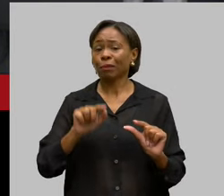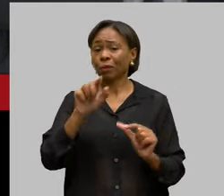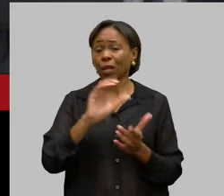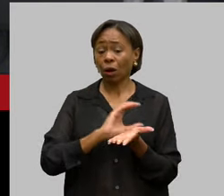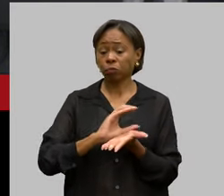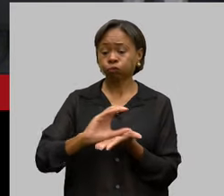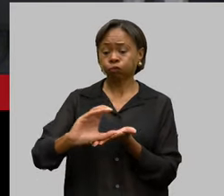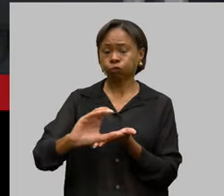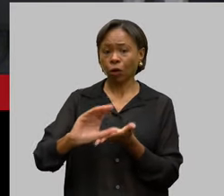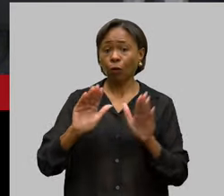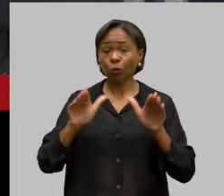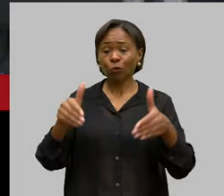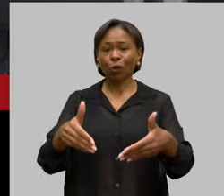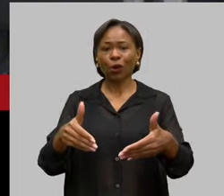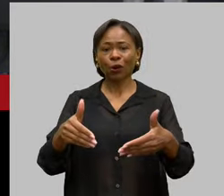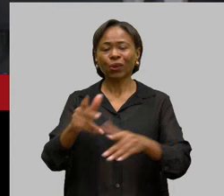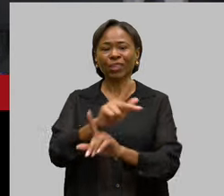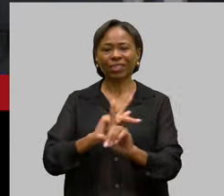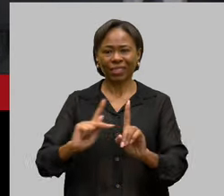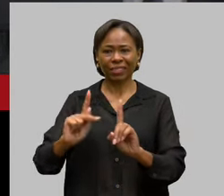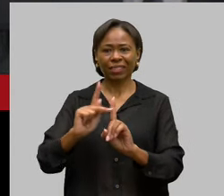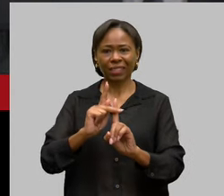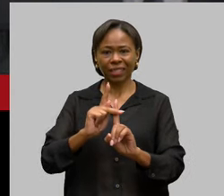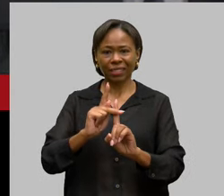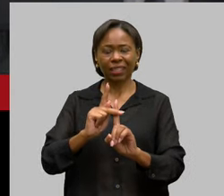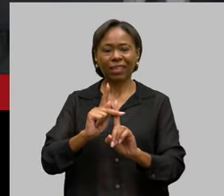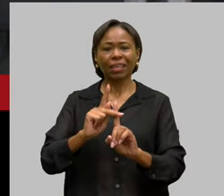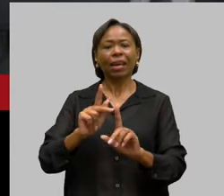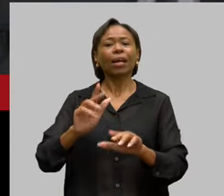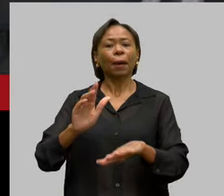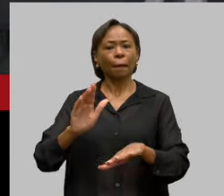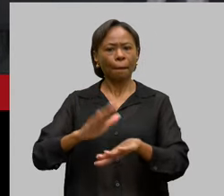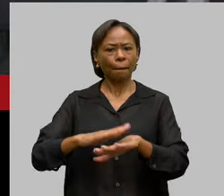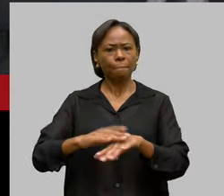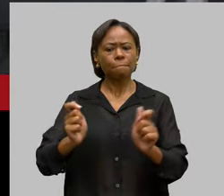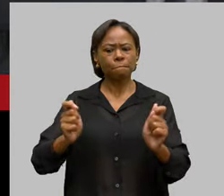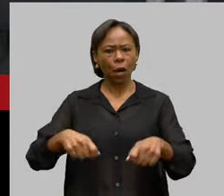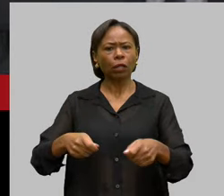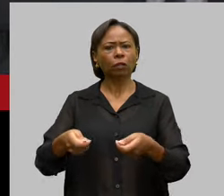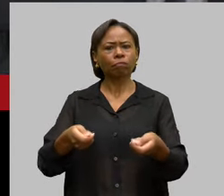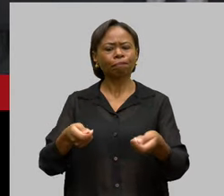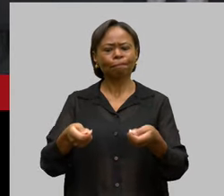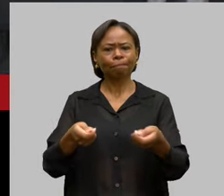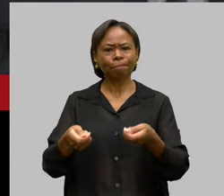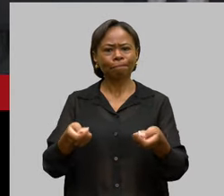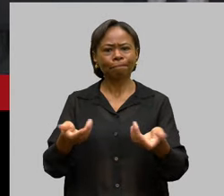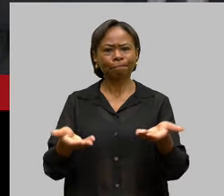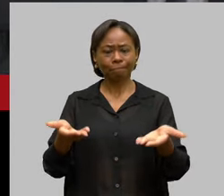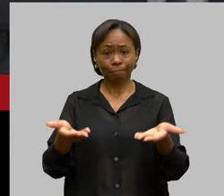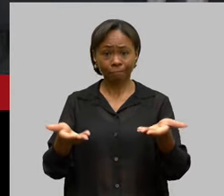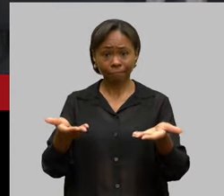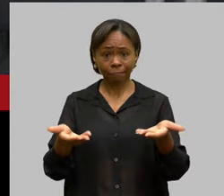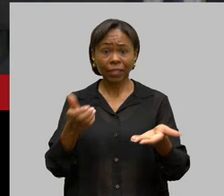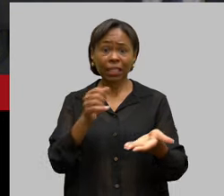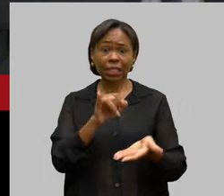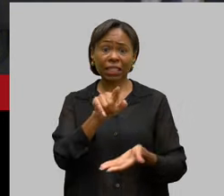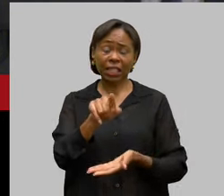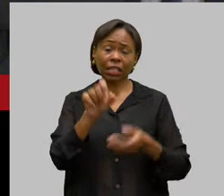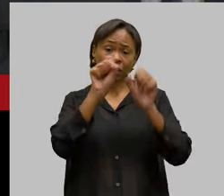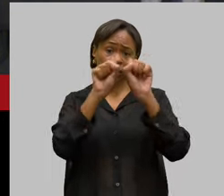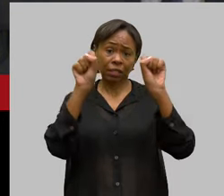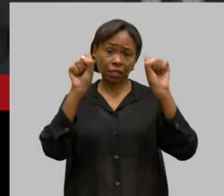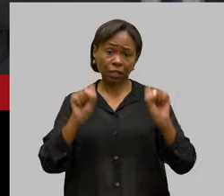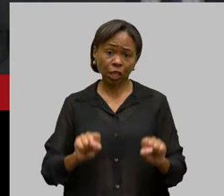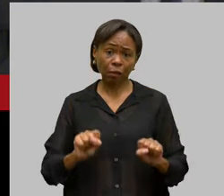Previdência para que ela tenha sustentabilidade quanto mais você tem o sistema capitalizado